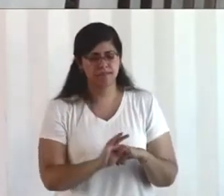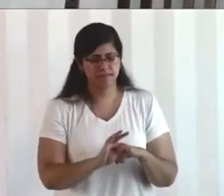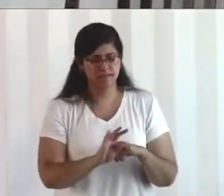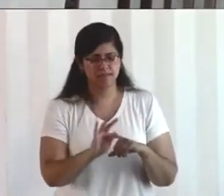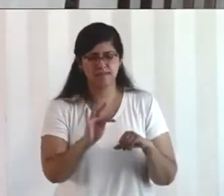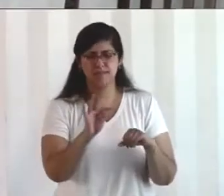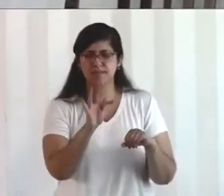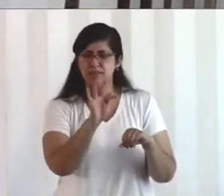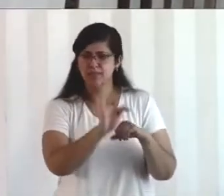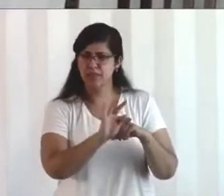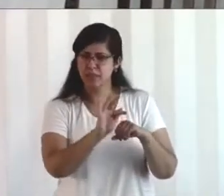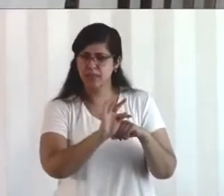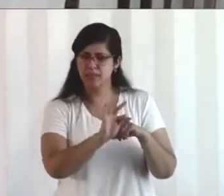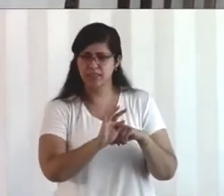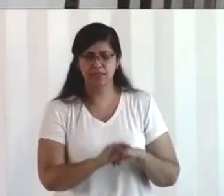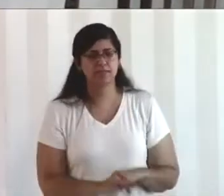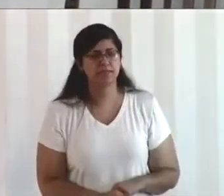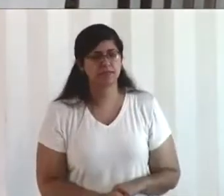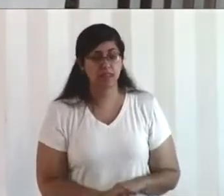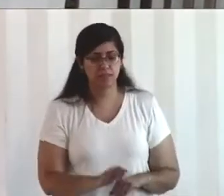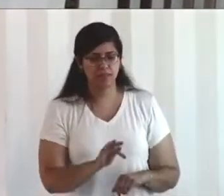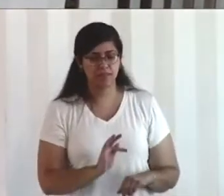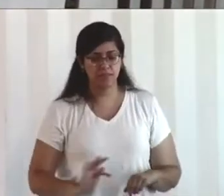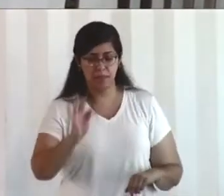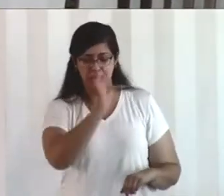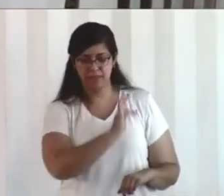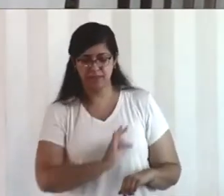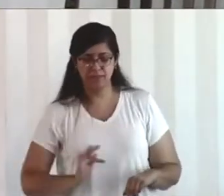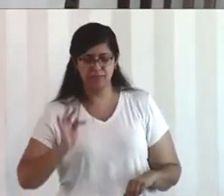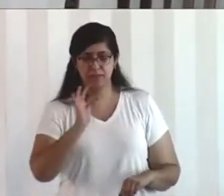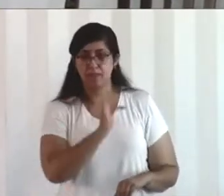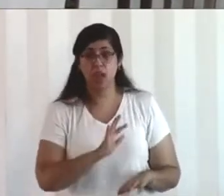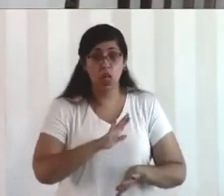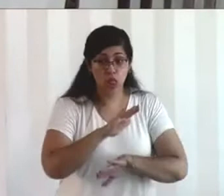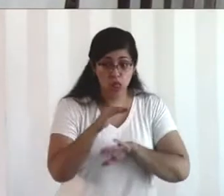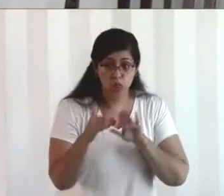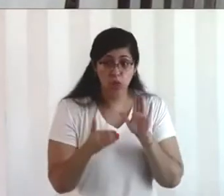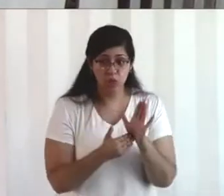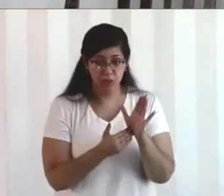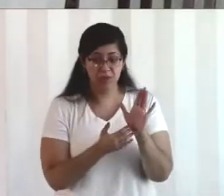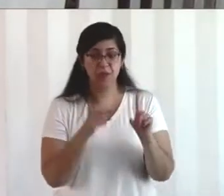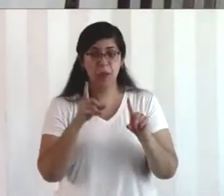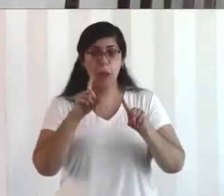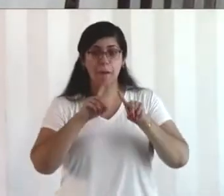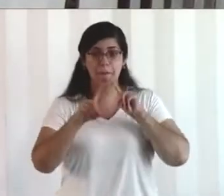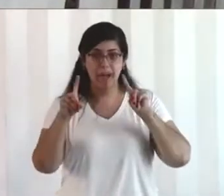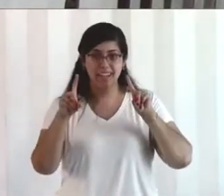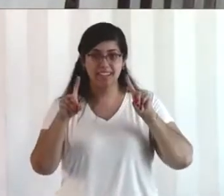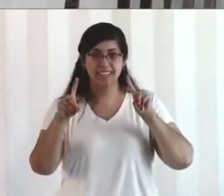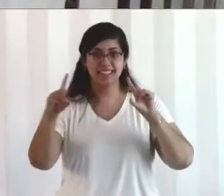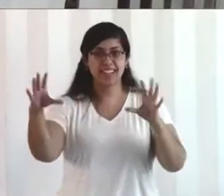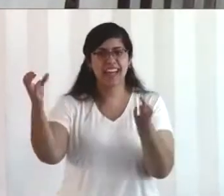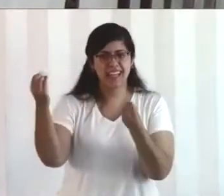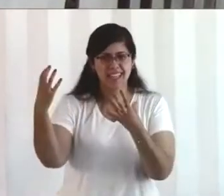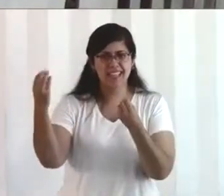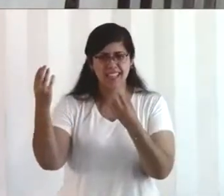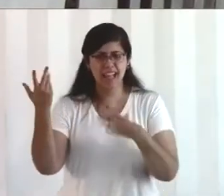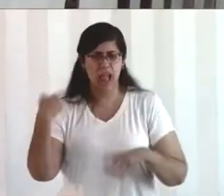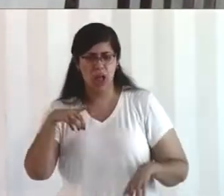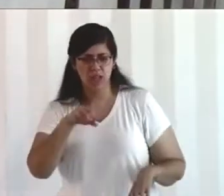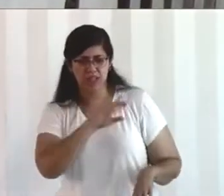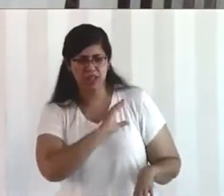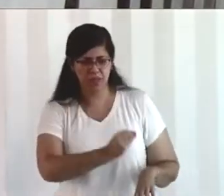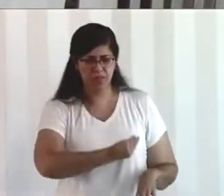muitos ensinos deles. E tudo isso faz sentido. Ensinos para a nossa vida, ensinos para